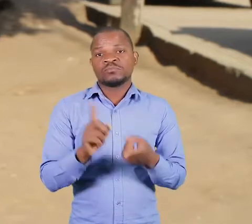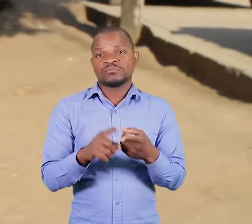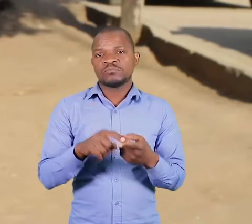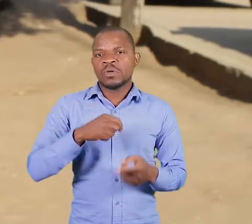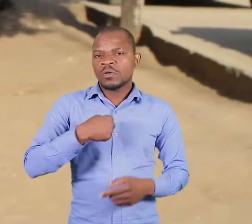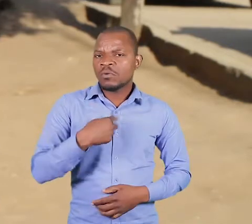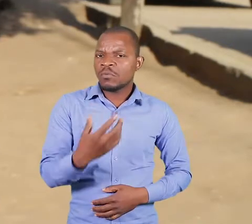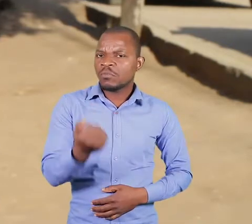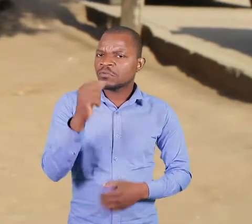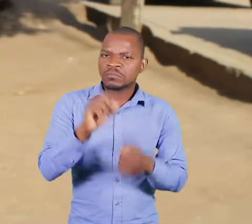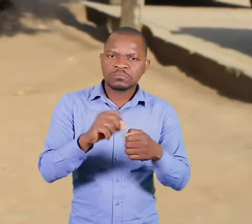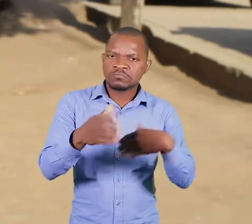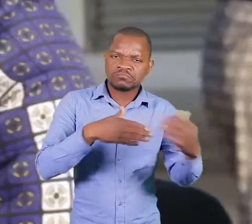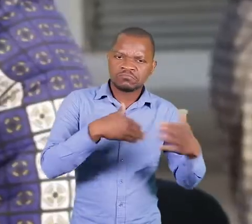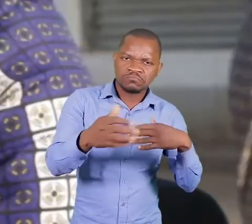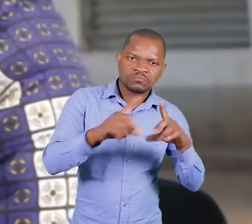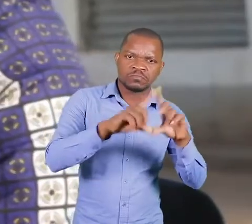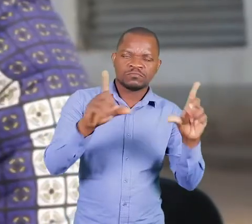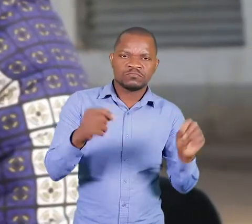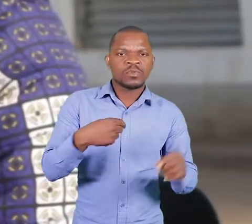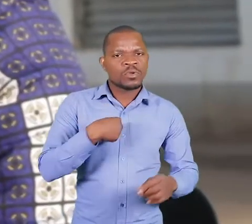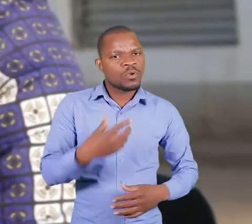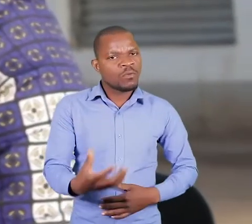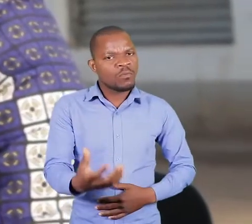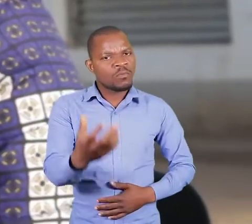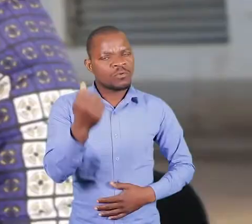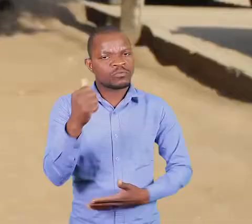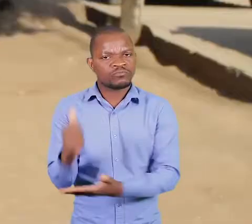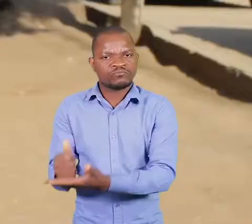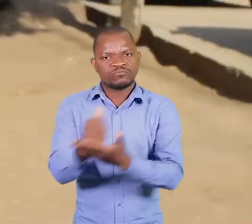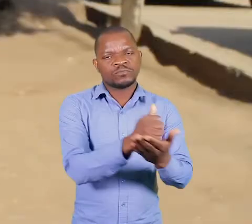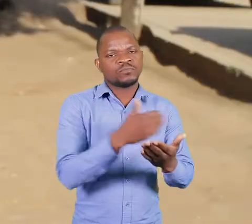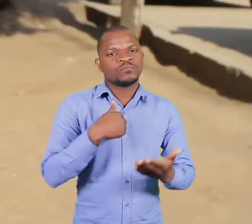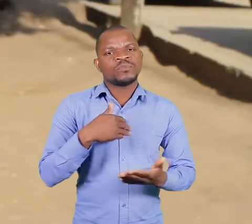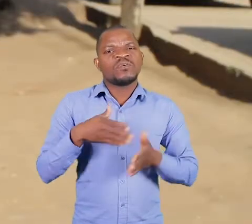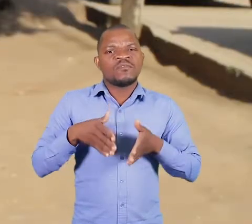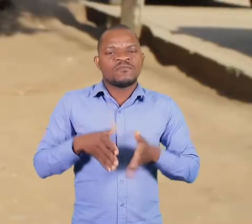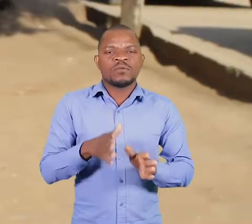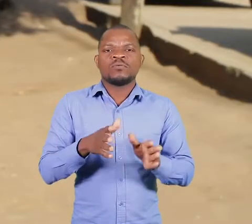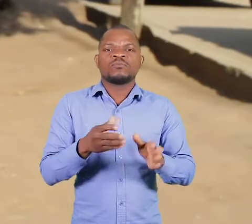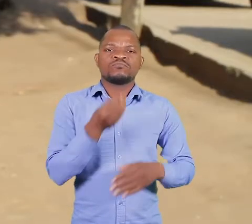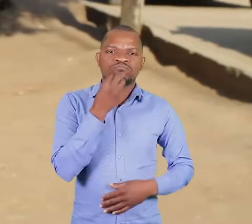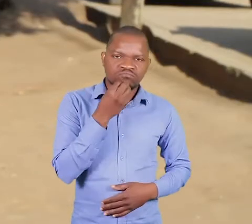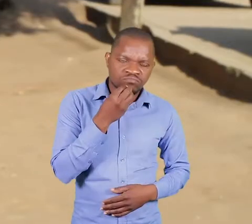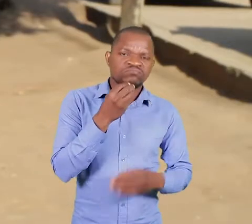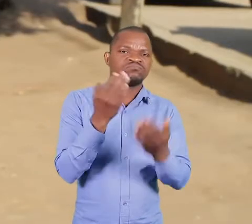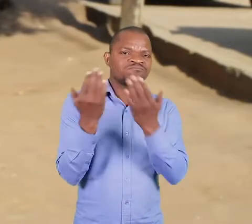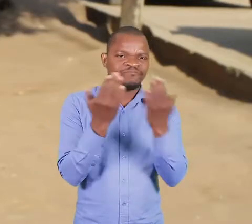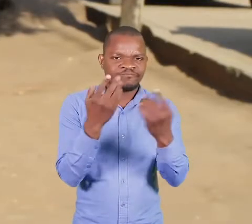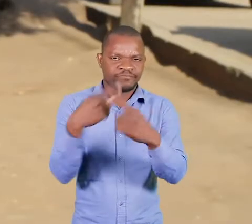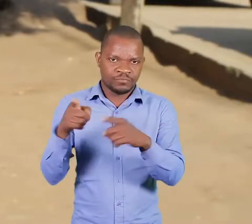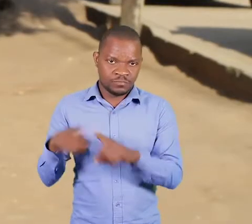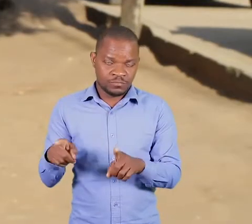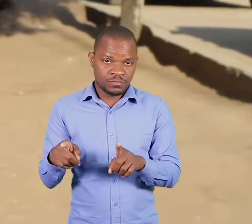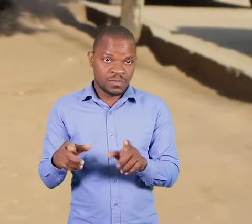estudar, dar comer. Ela acredita que os tempos são outros. Agora não é tempo de esperar um homem que ele vai